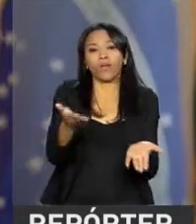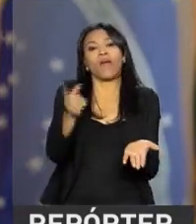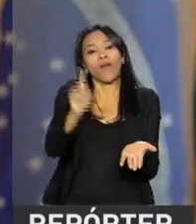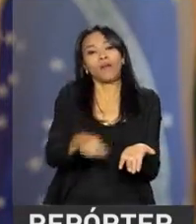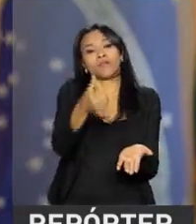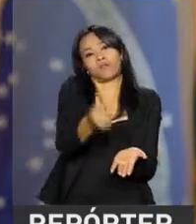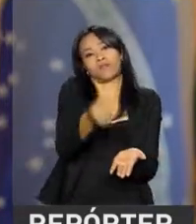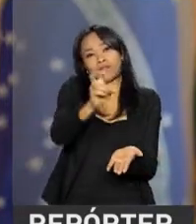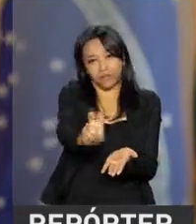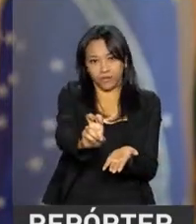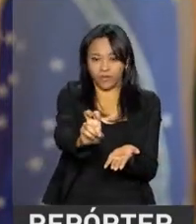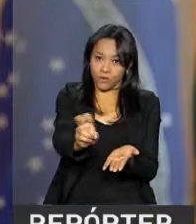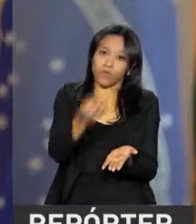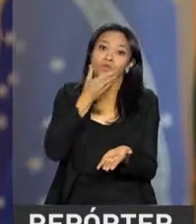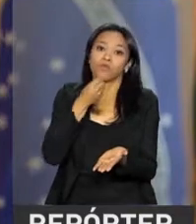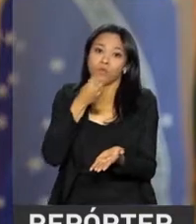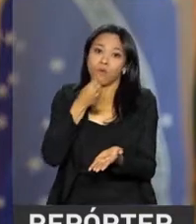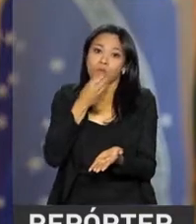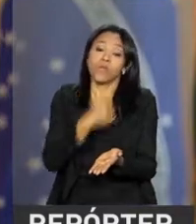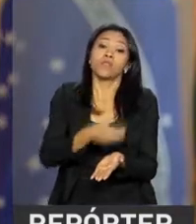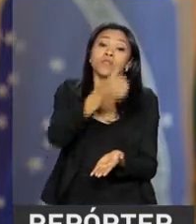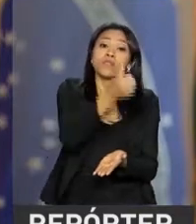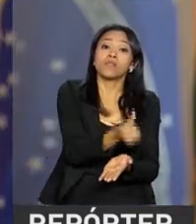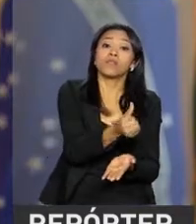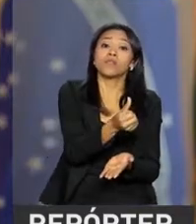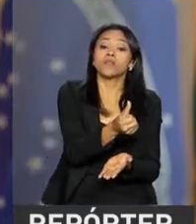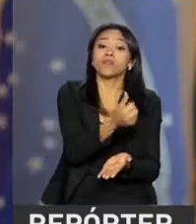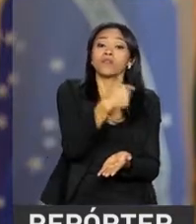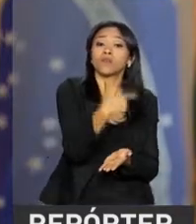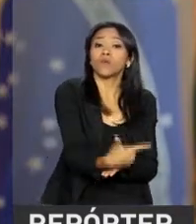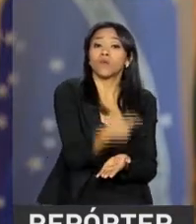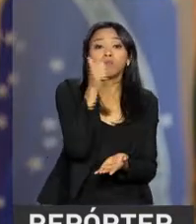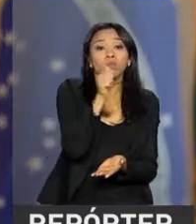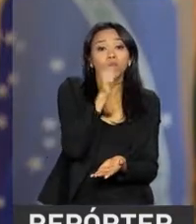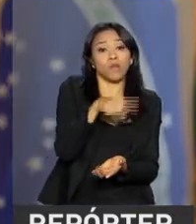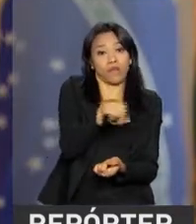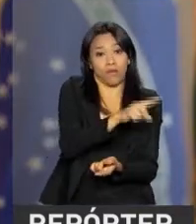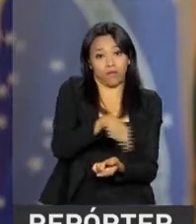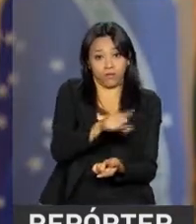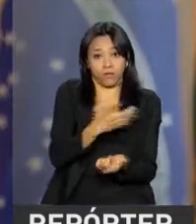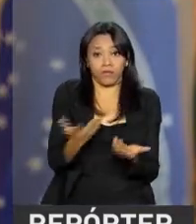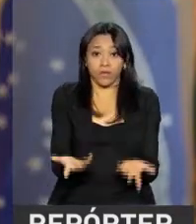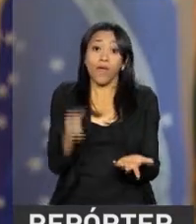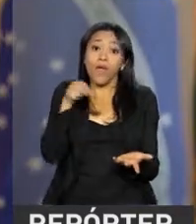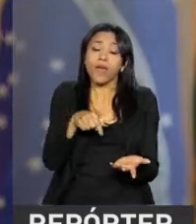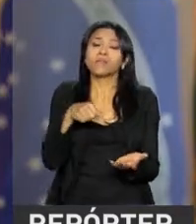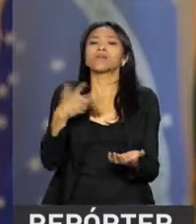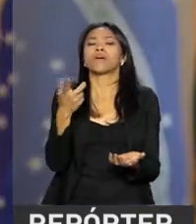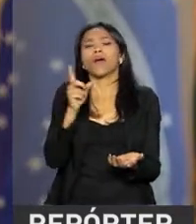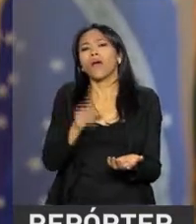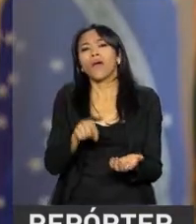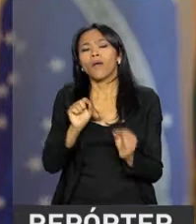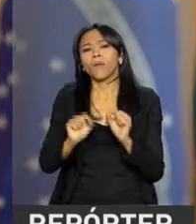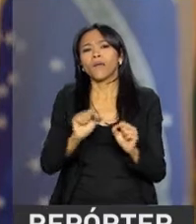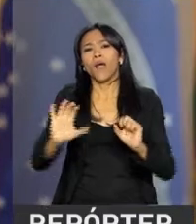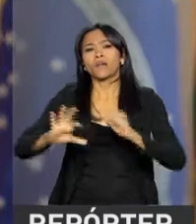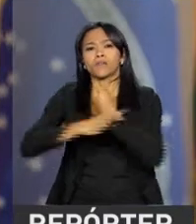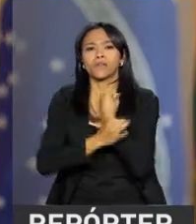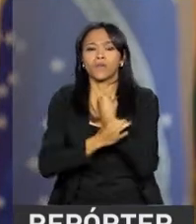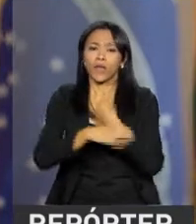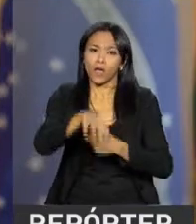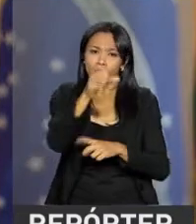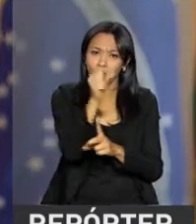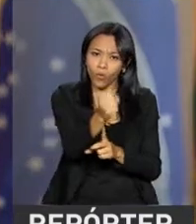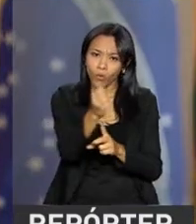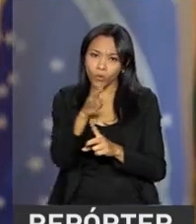65 anos para os homens e 62 anos para as mulheres essa medida vai garantir que oito